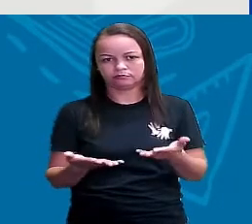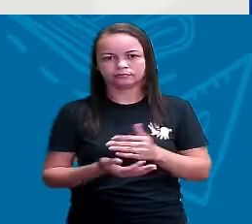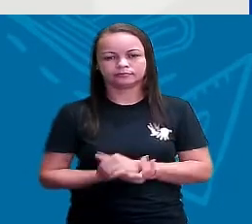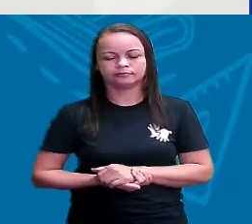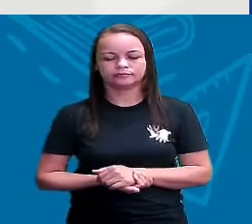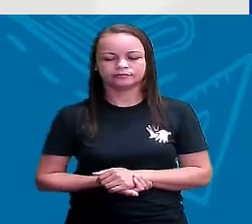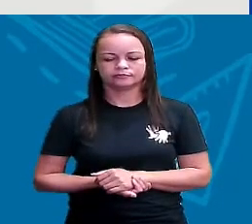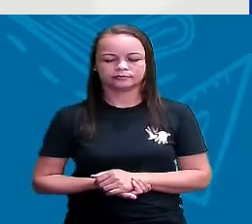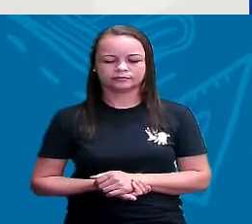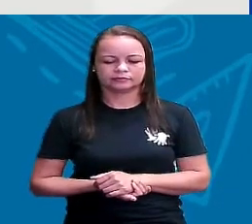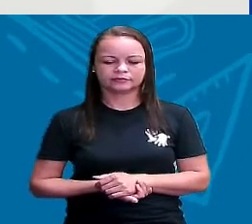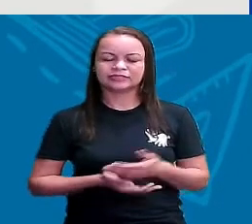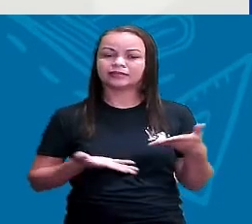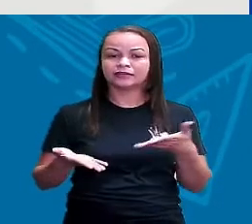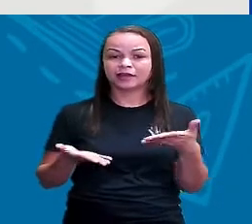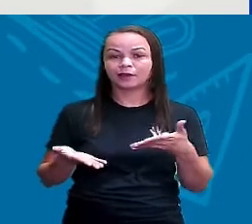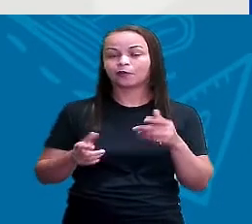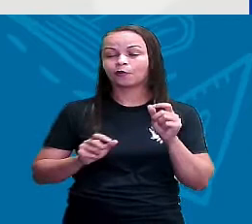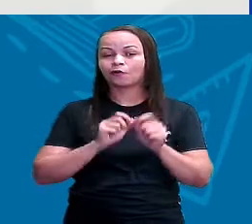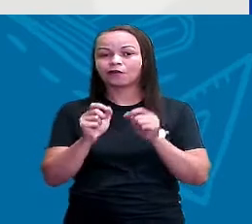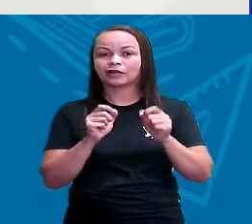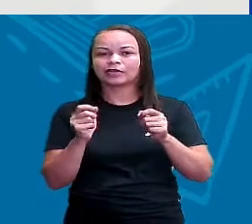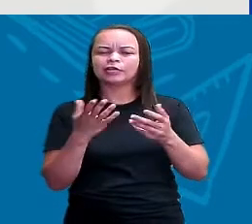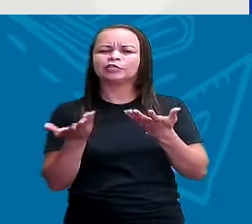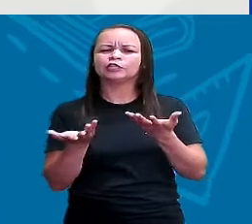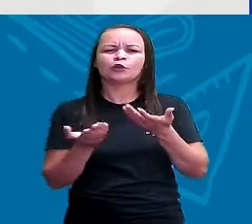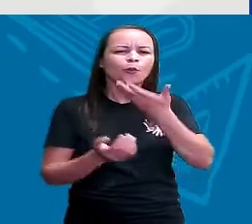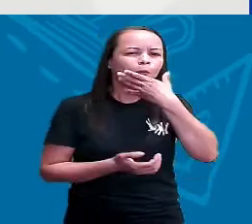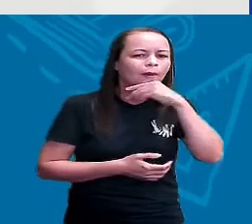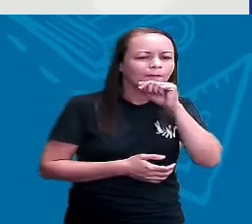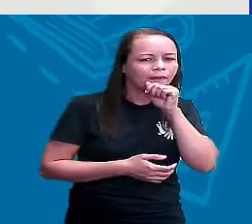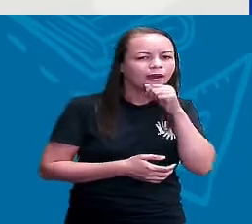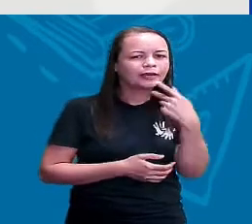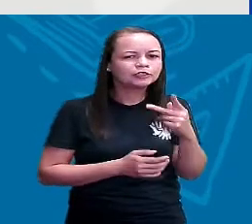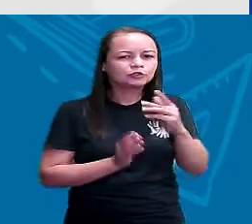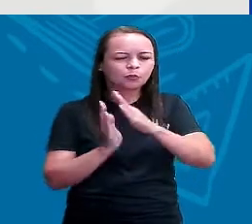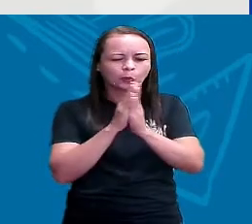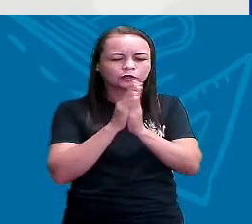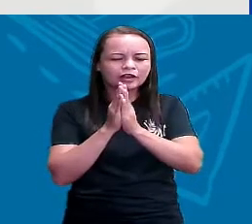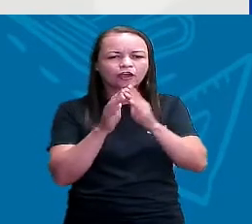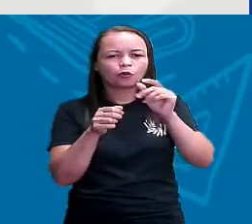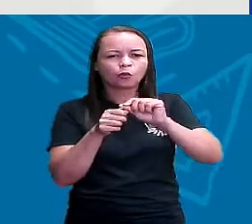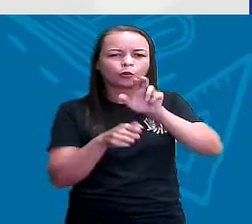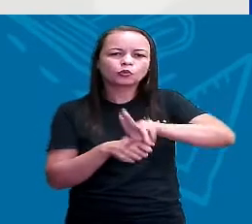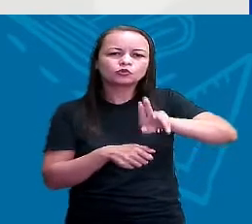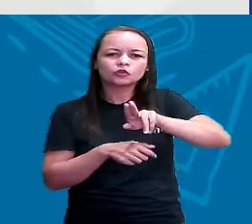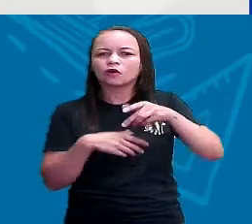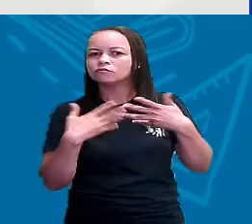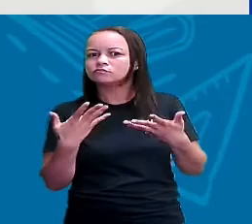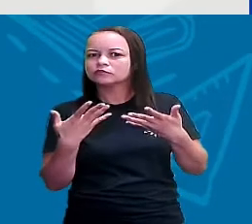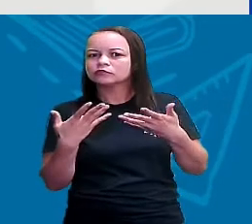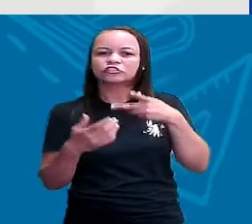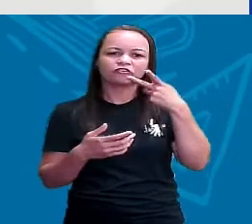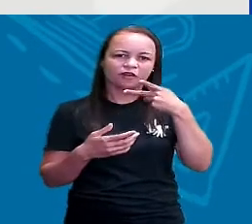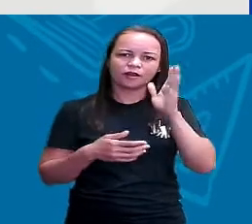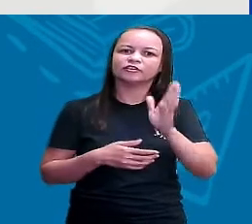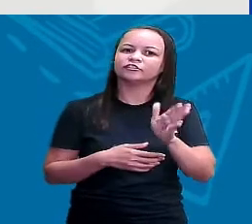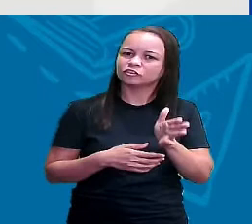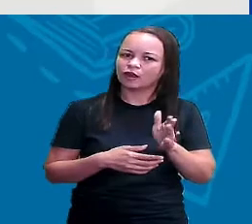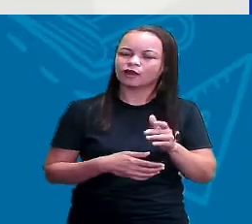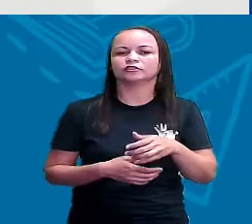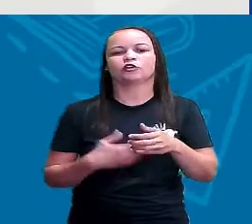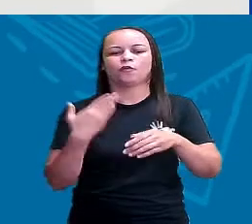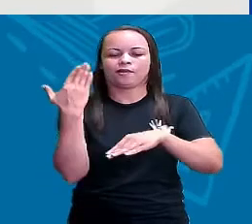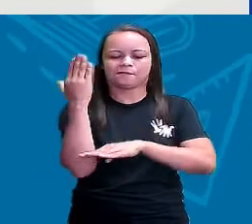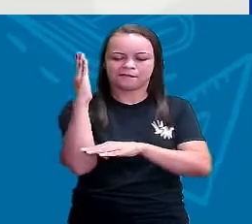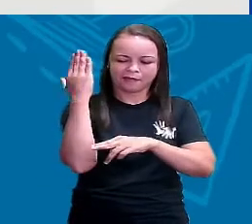E agora, qual a matéria-prima que o pai de Pinóquio usou para fazê-lo? Qual foi a matéria-prima? Eu já falei aqui, hein? Foi a madeira,